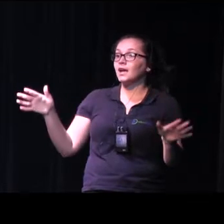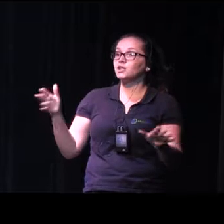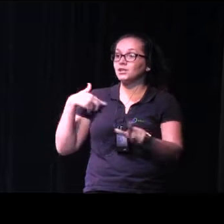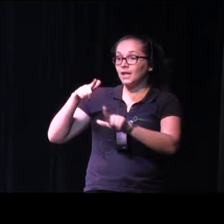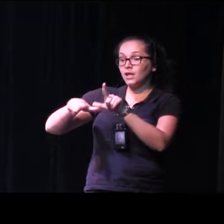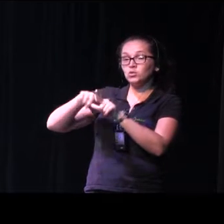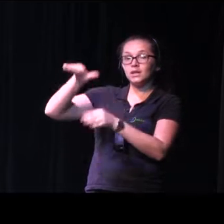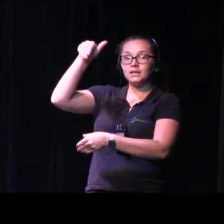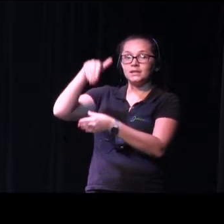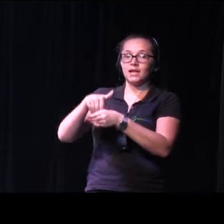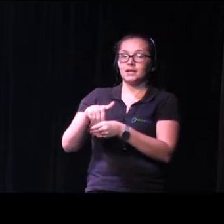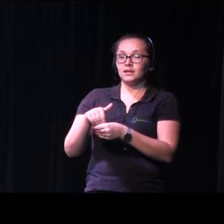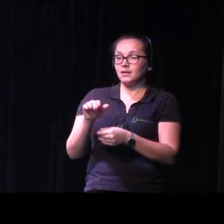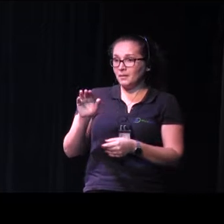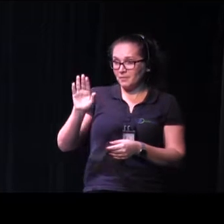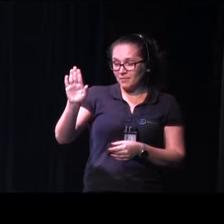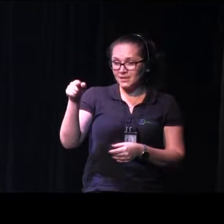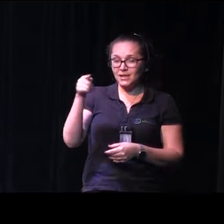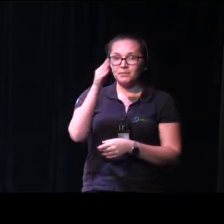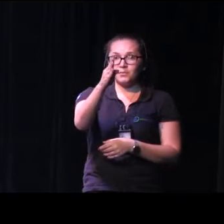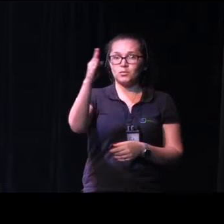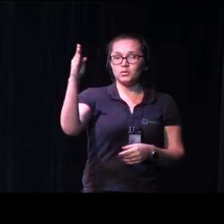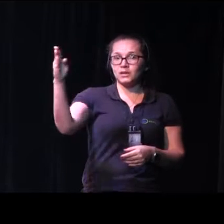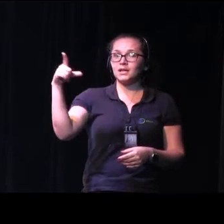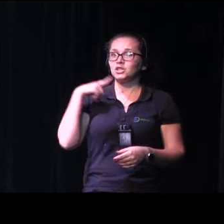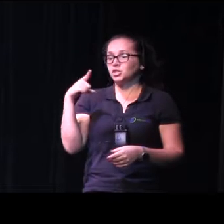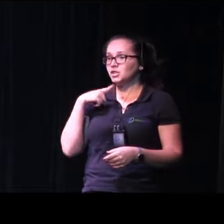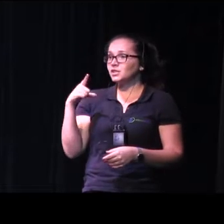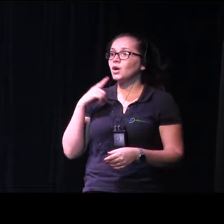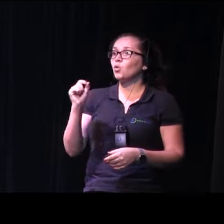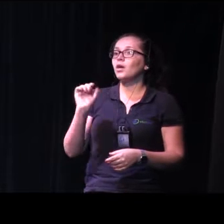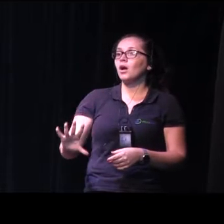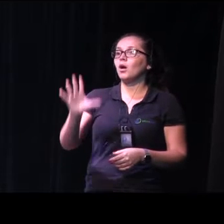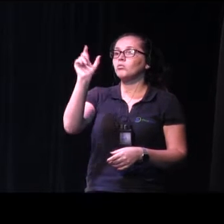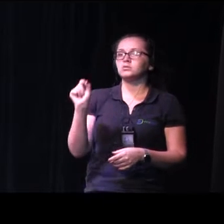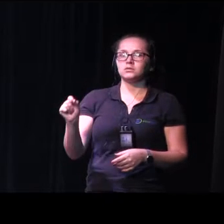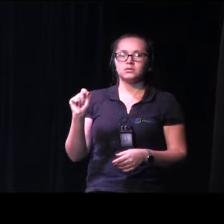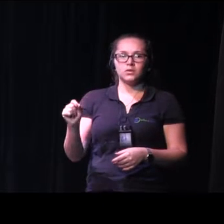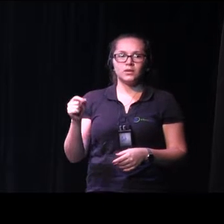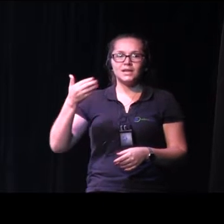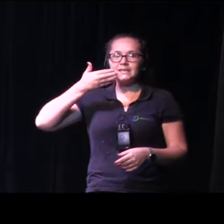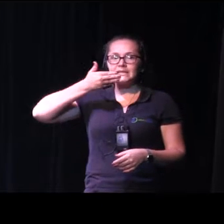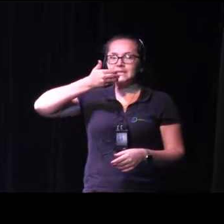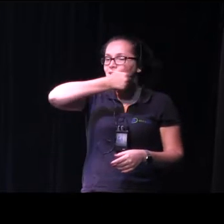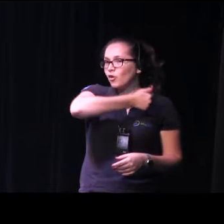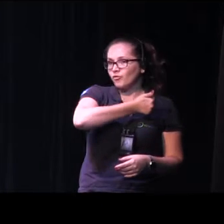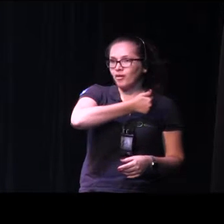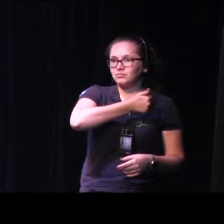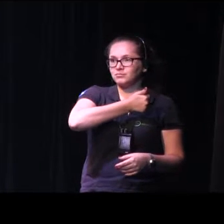tenho que ver claridade na leitura interna. Mas na biblioteca tinha que se gerar